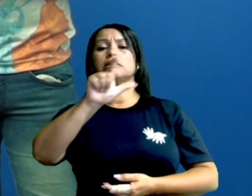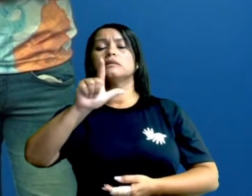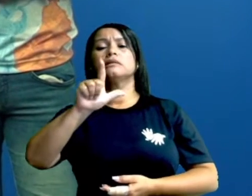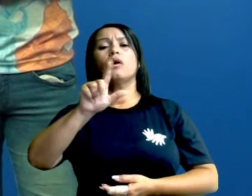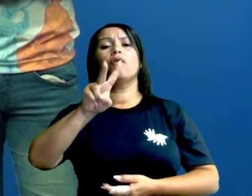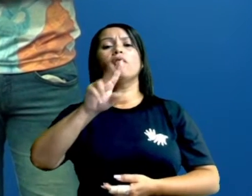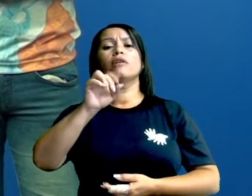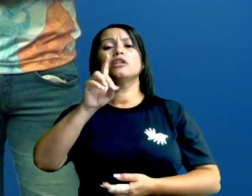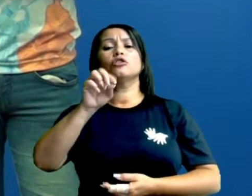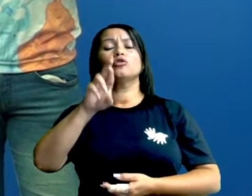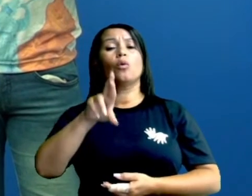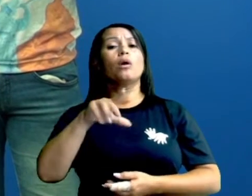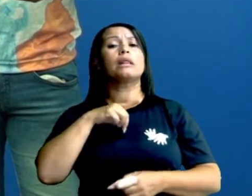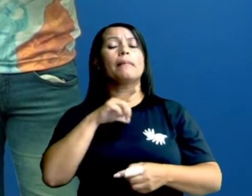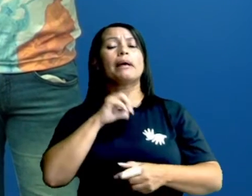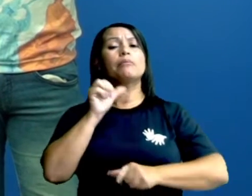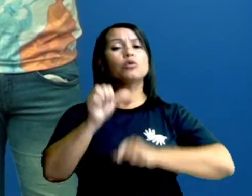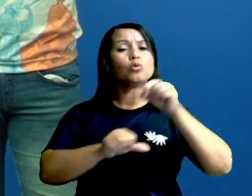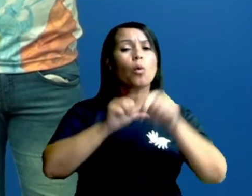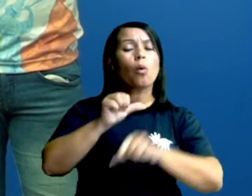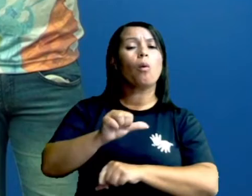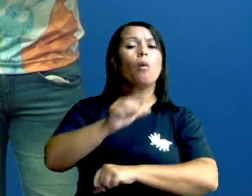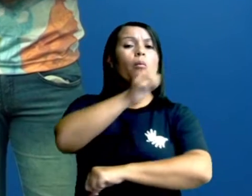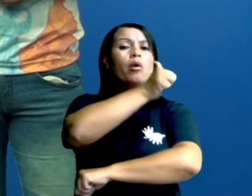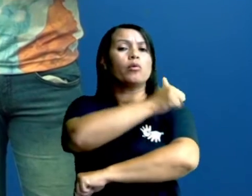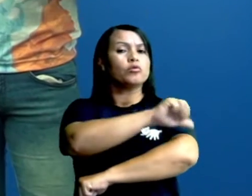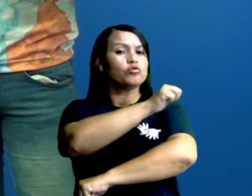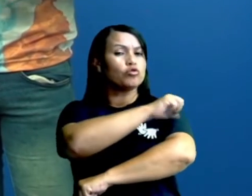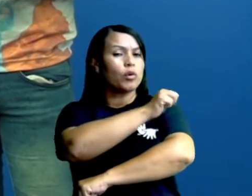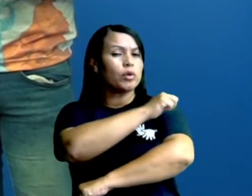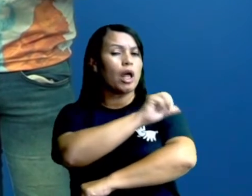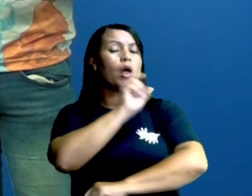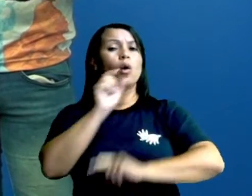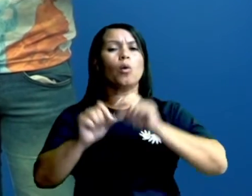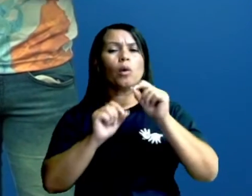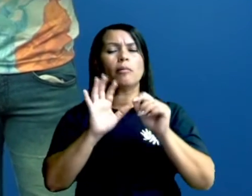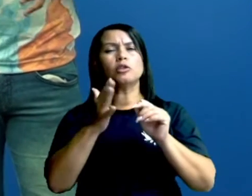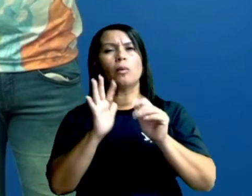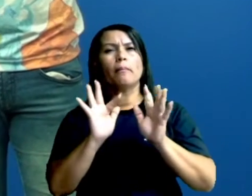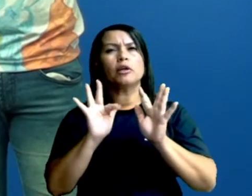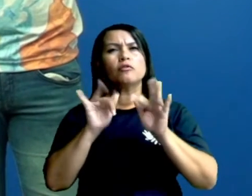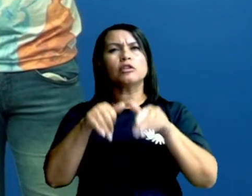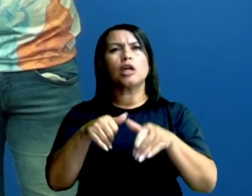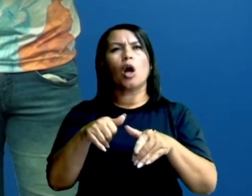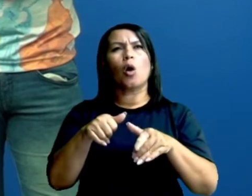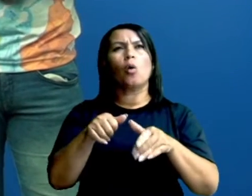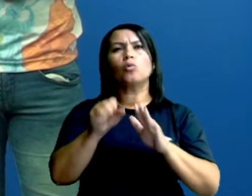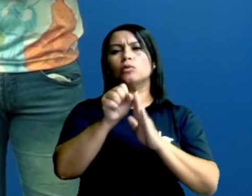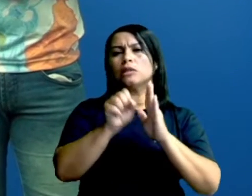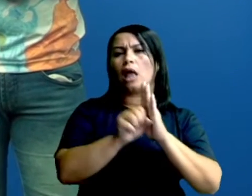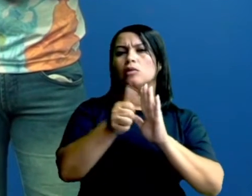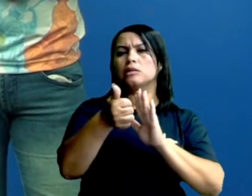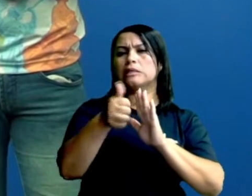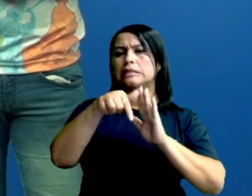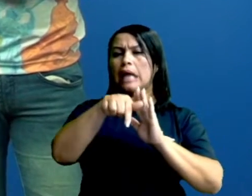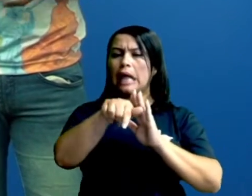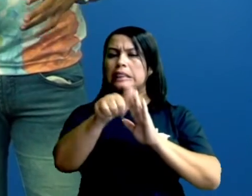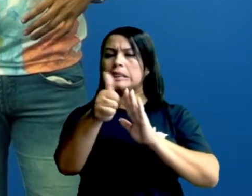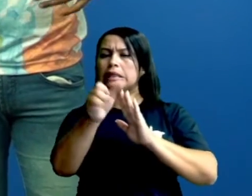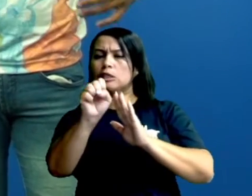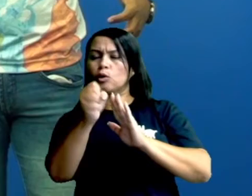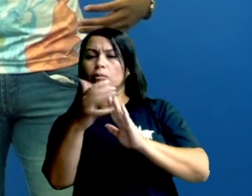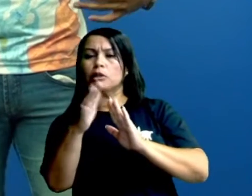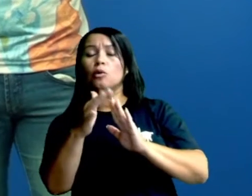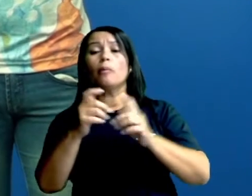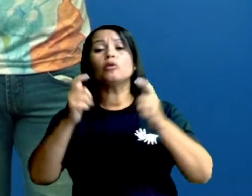passou a ser o Rio de Janeiro, no período em que a gente tem a descoberta de ouro, no final do século XVII, né, e século XVIII, na região das Minas